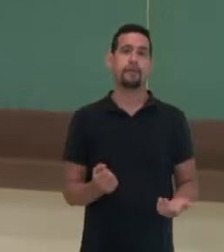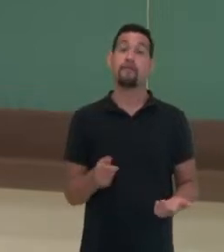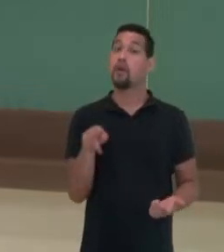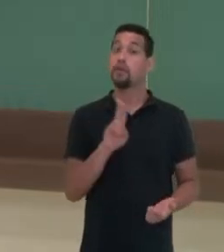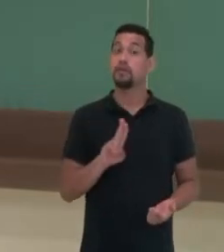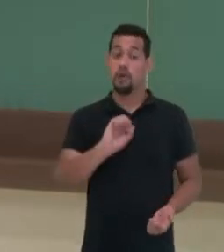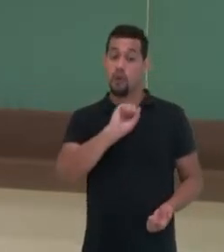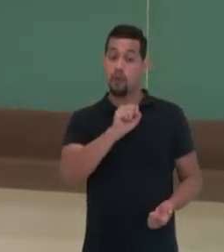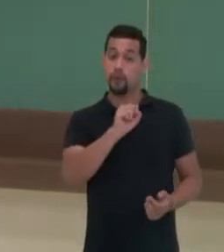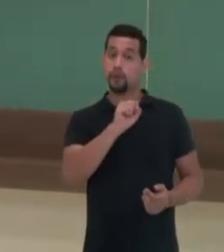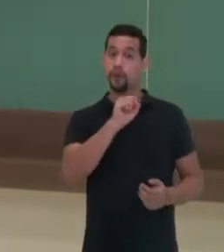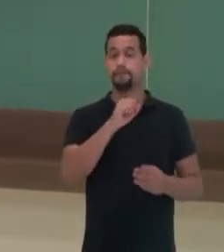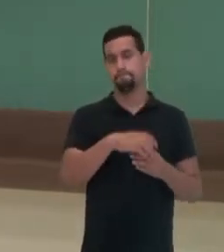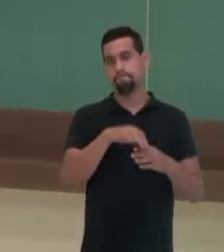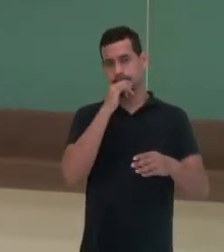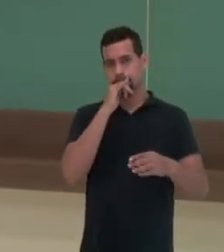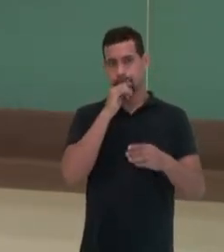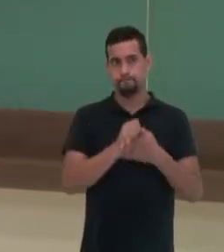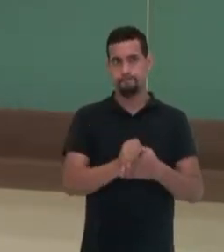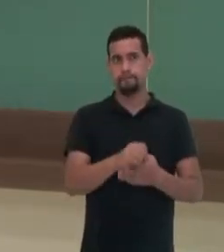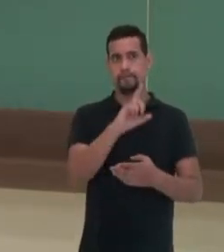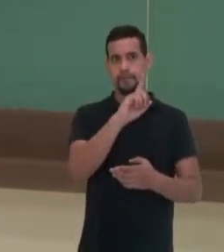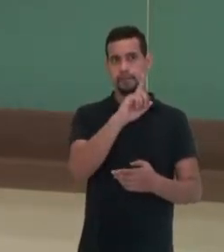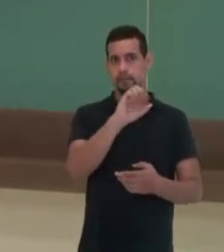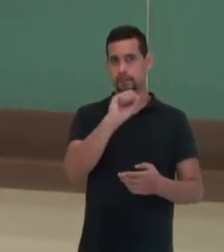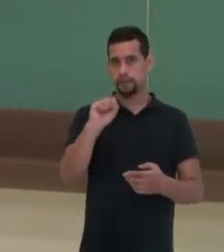vai usar 8 sobre 100, que é